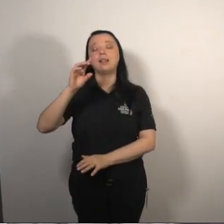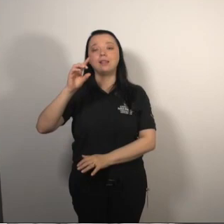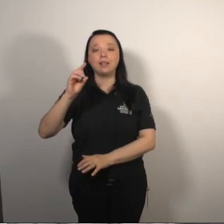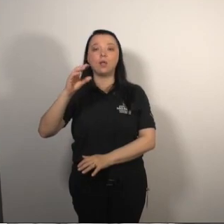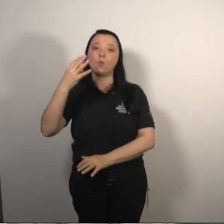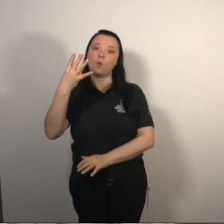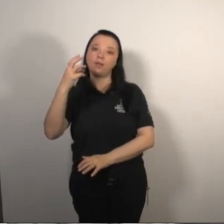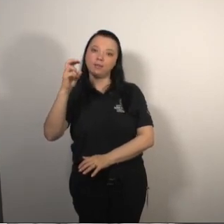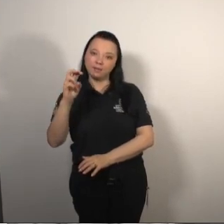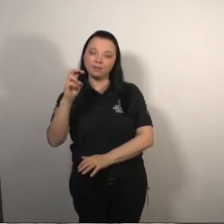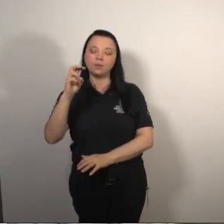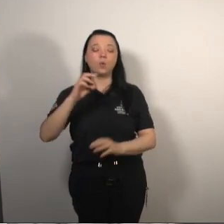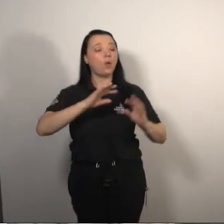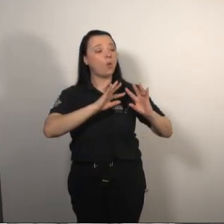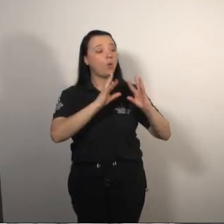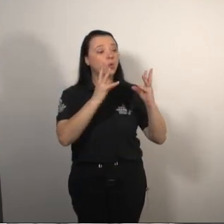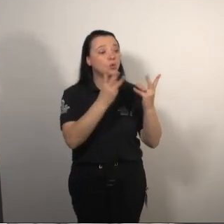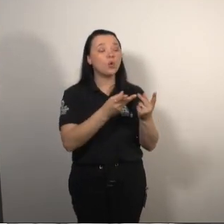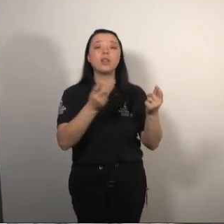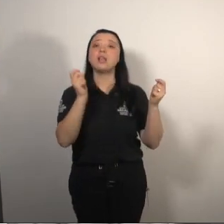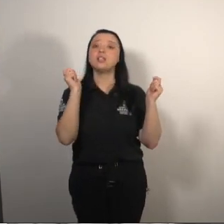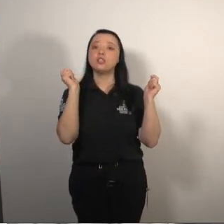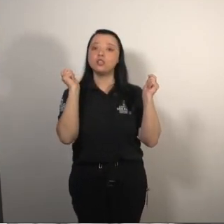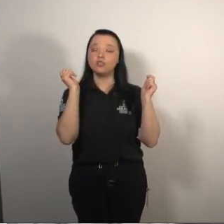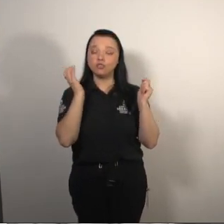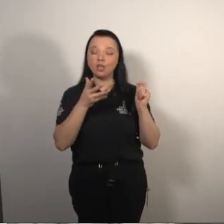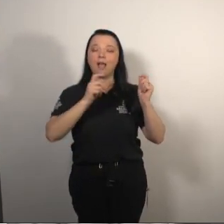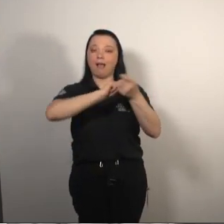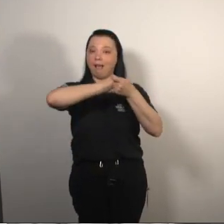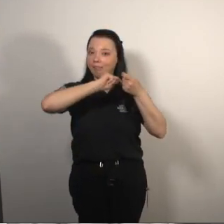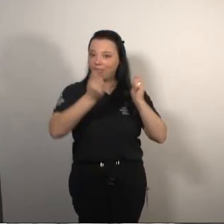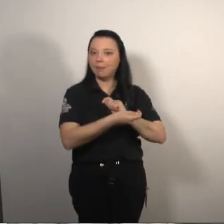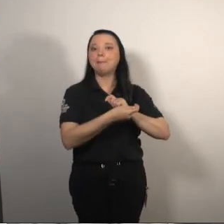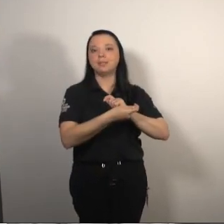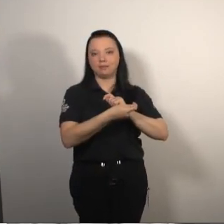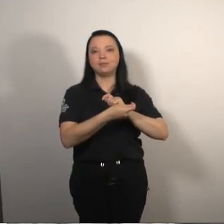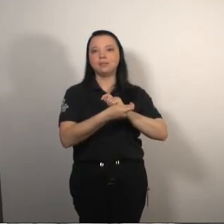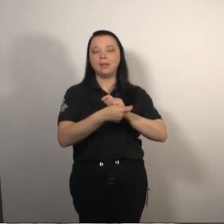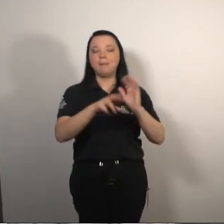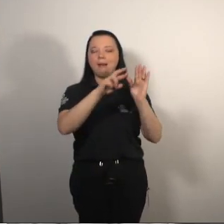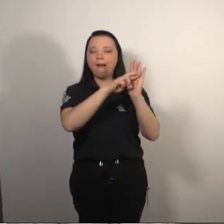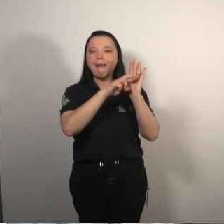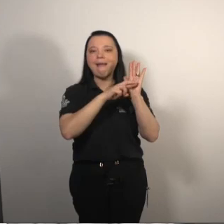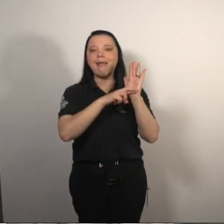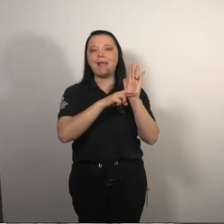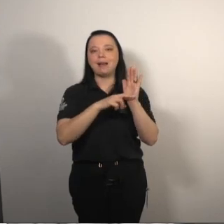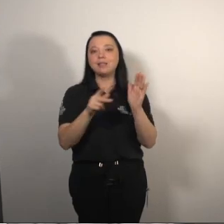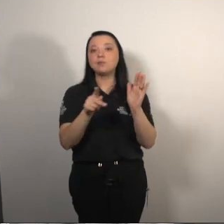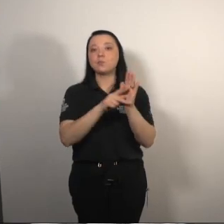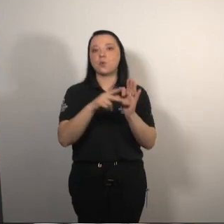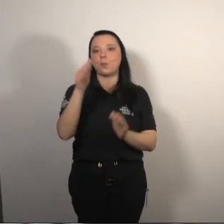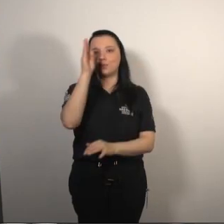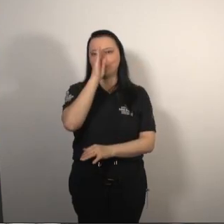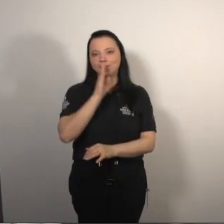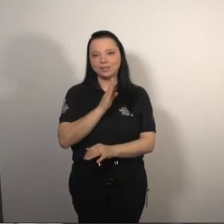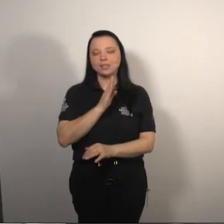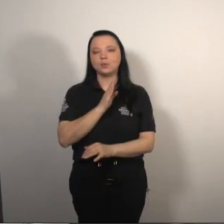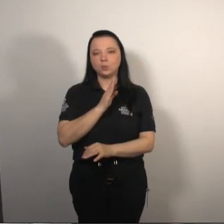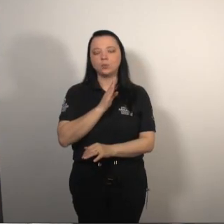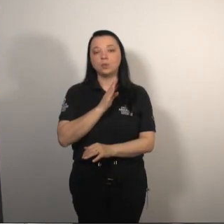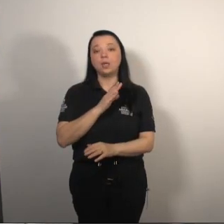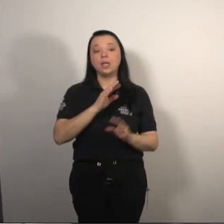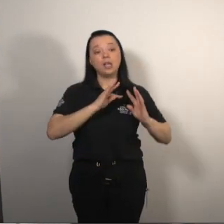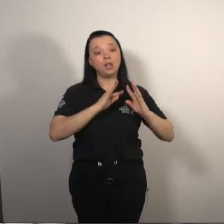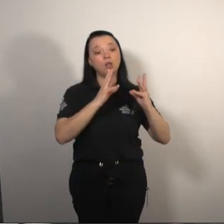então todas já estão adaptadas para as novas normativas brasileiras, e toda essa recuperação